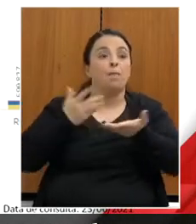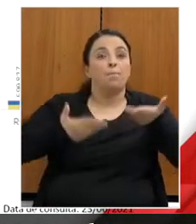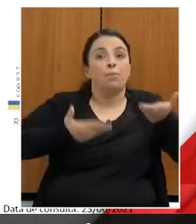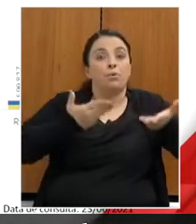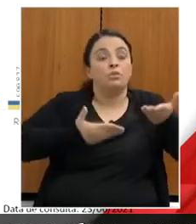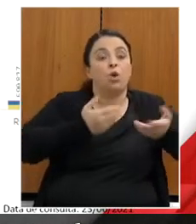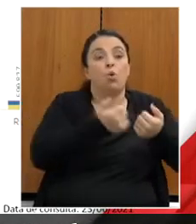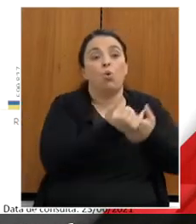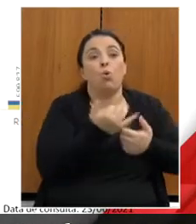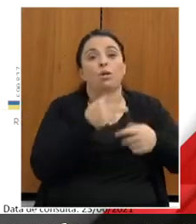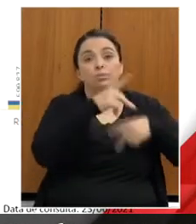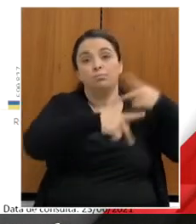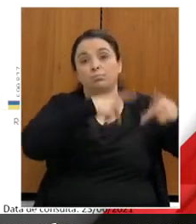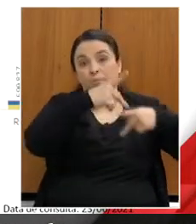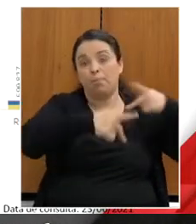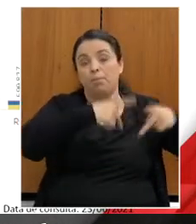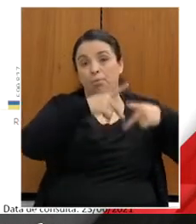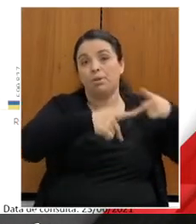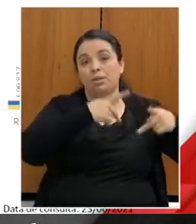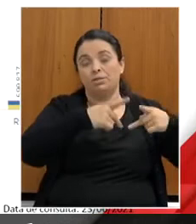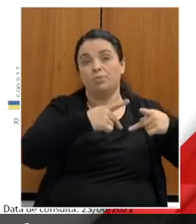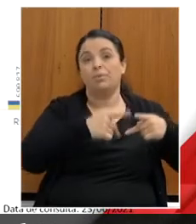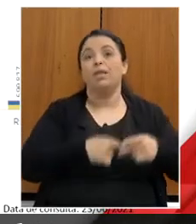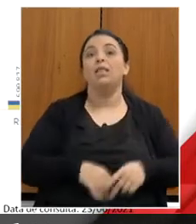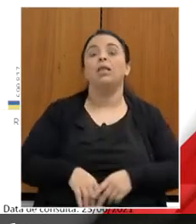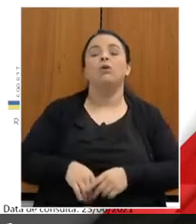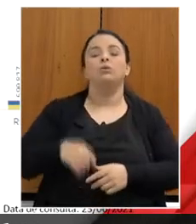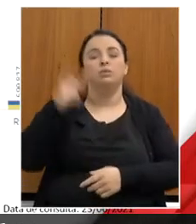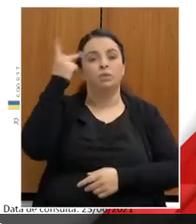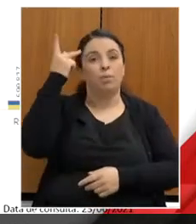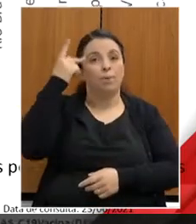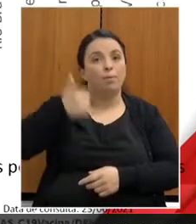São Paulo em primeiro, Minas em segundo e Rio em terceiro. Pode passar?